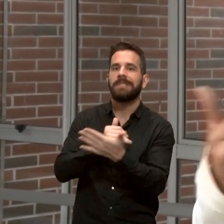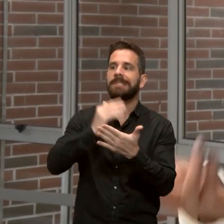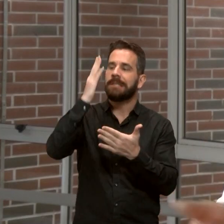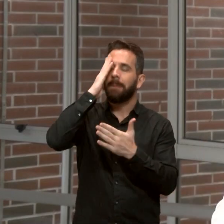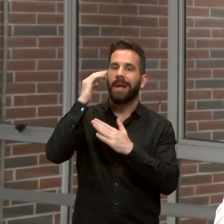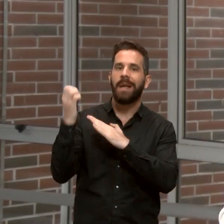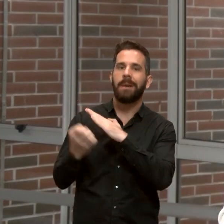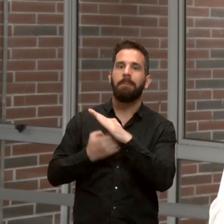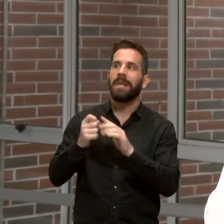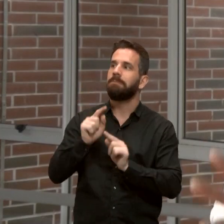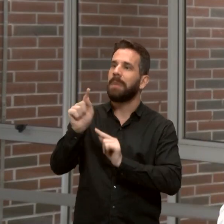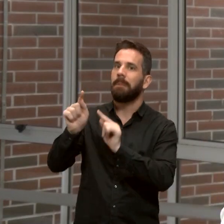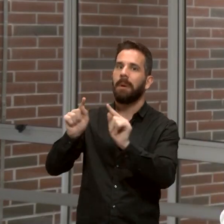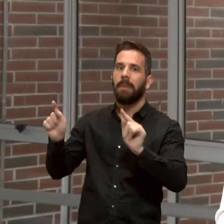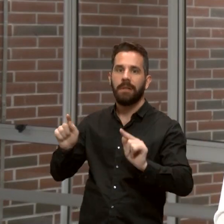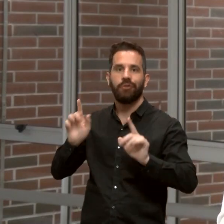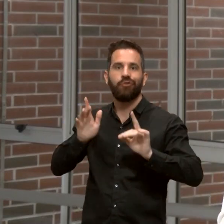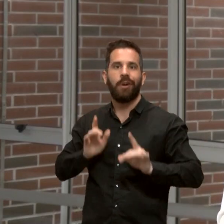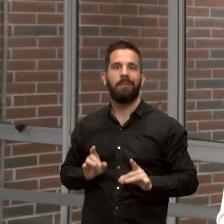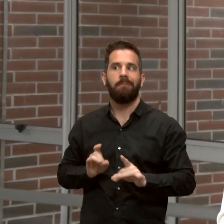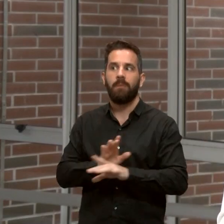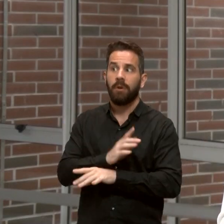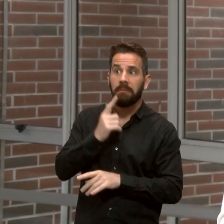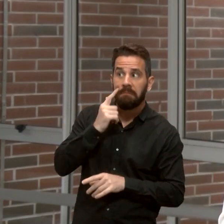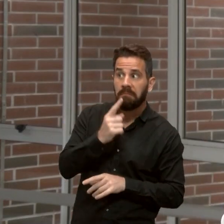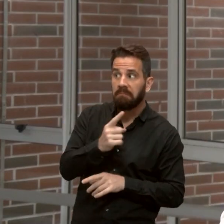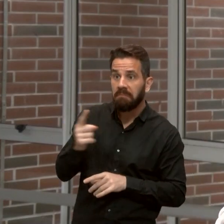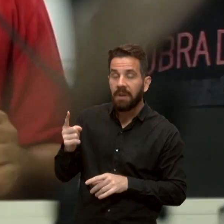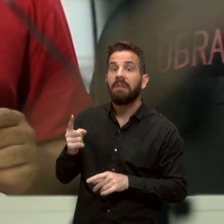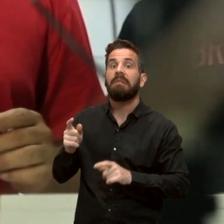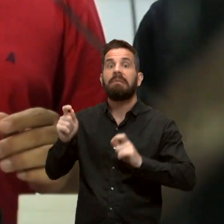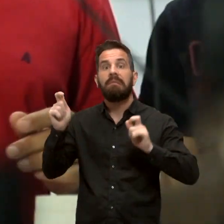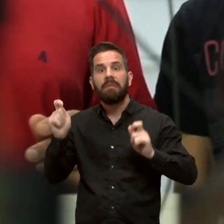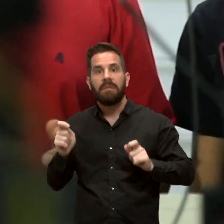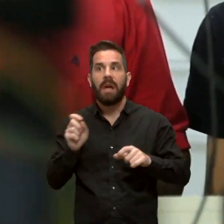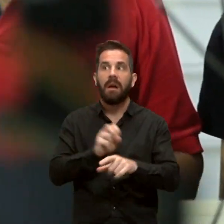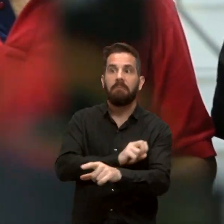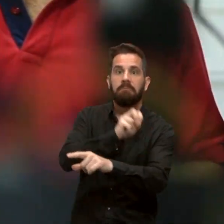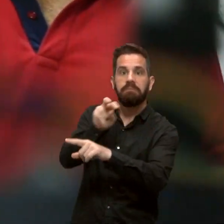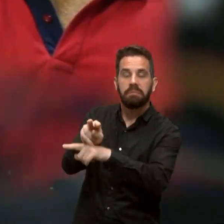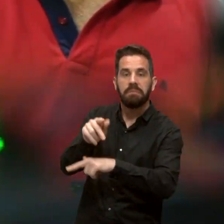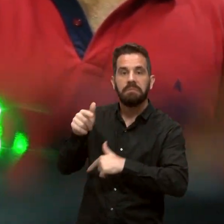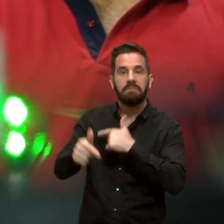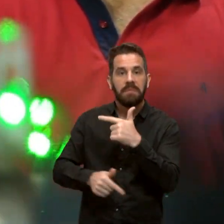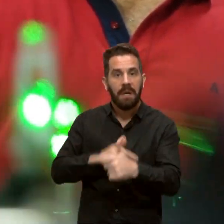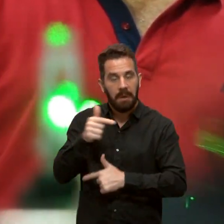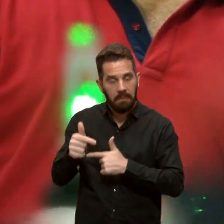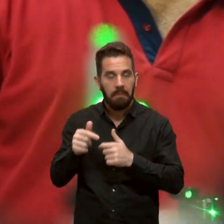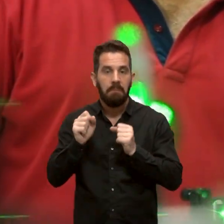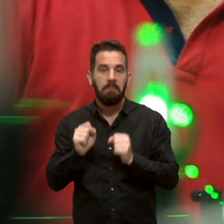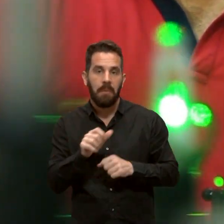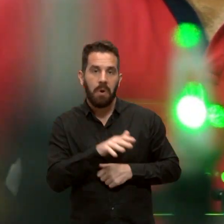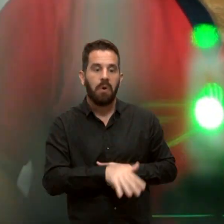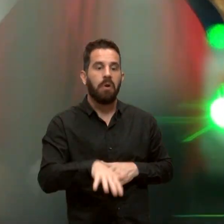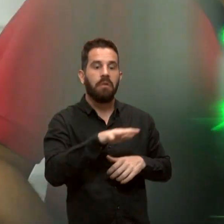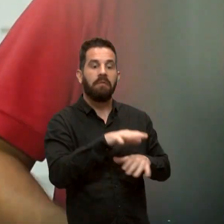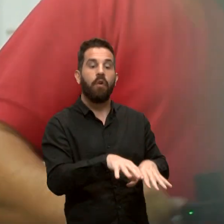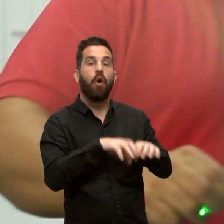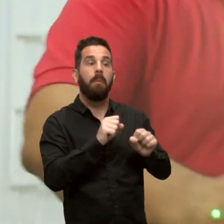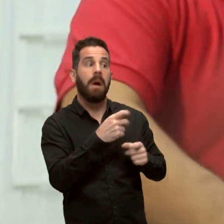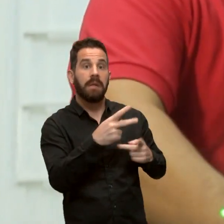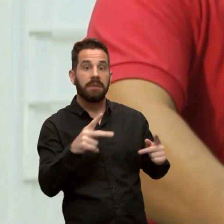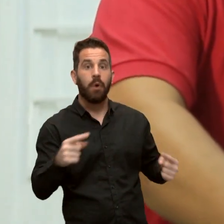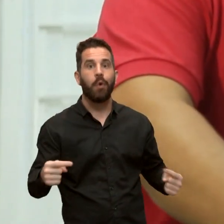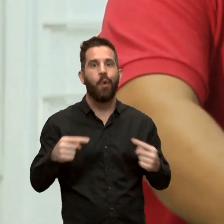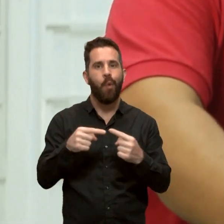eles passaram, para que a gente tenha uma noção geral de como que eles estão sendo formados nesse âmbito universitário, né. E lá